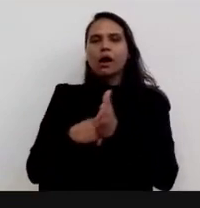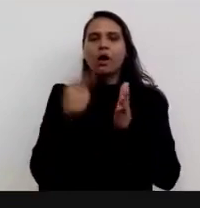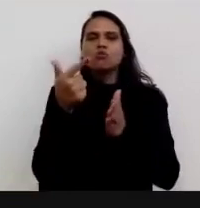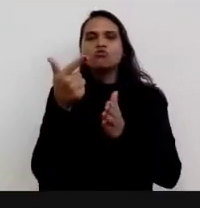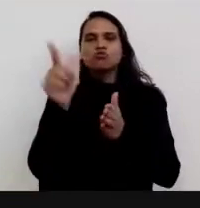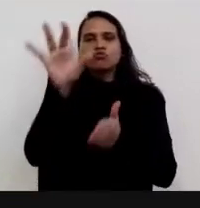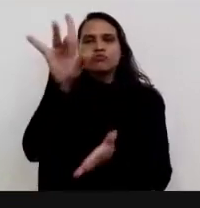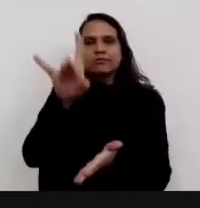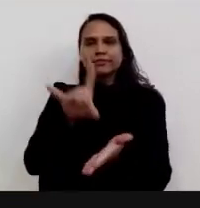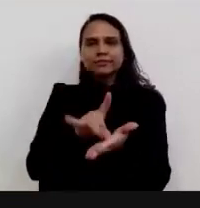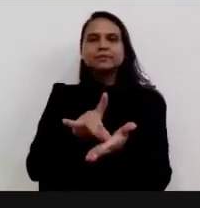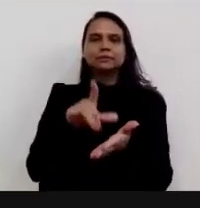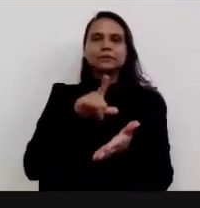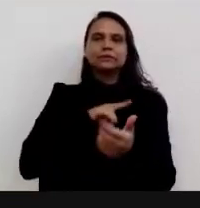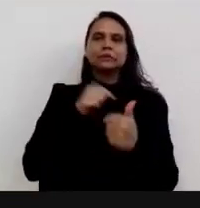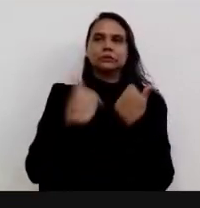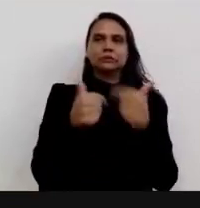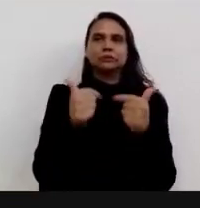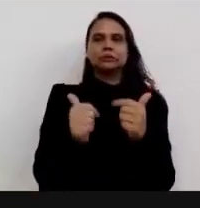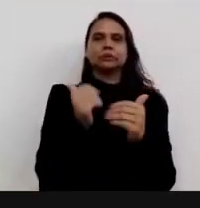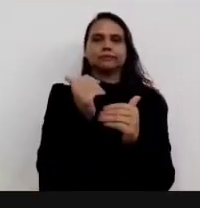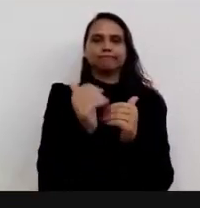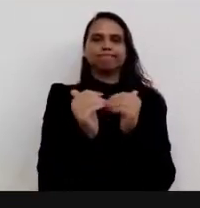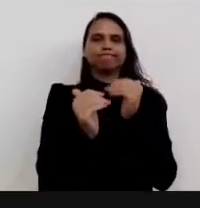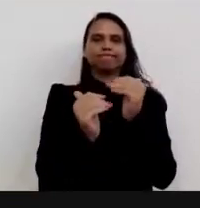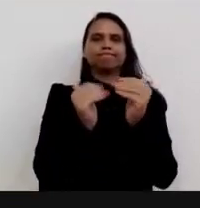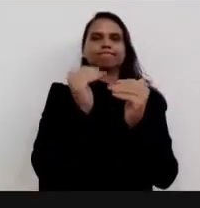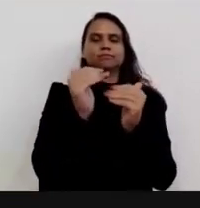um trabalho ainda em andamento.